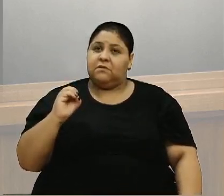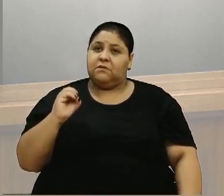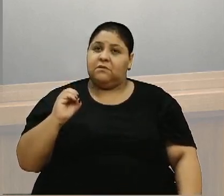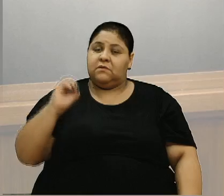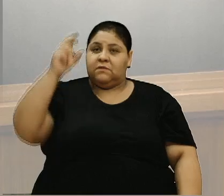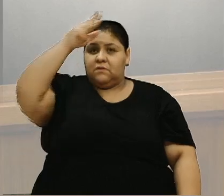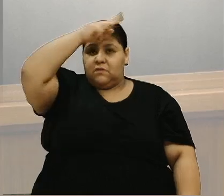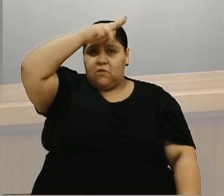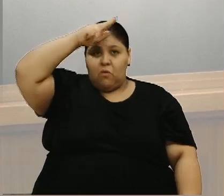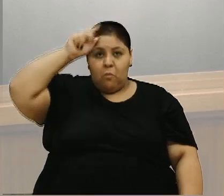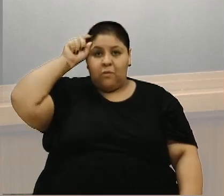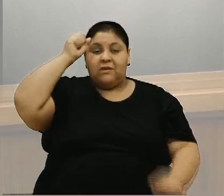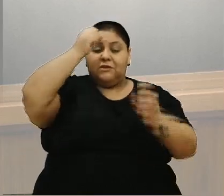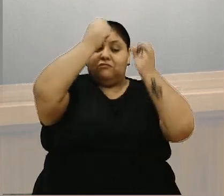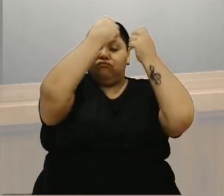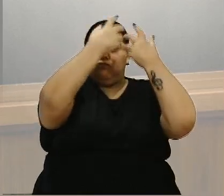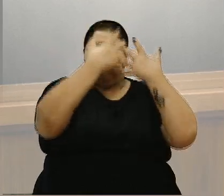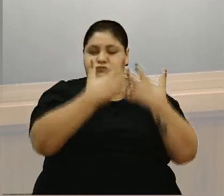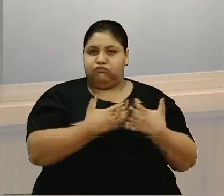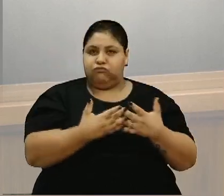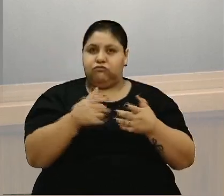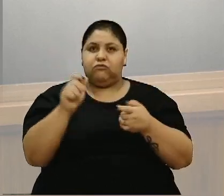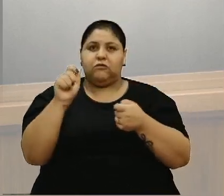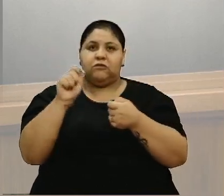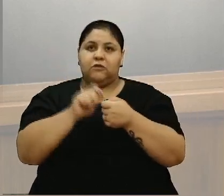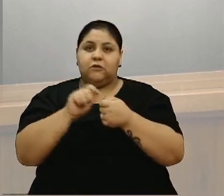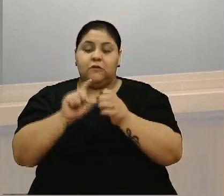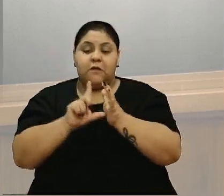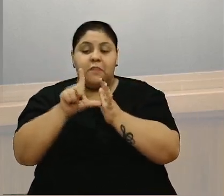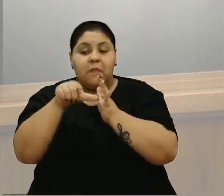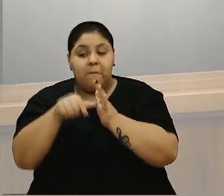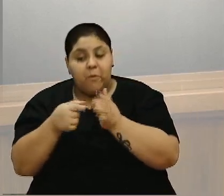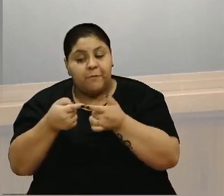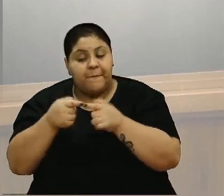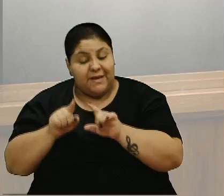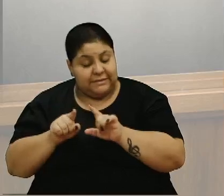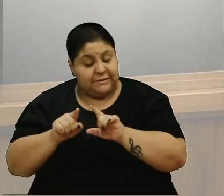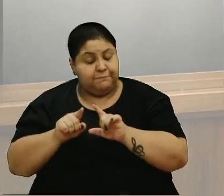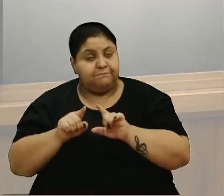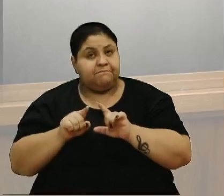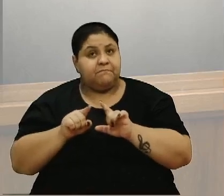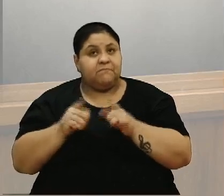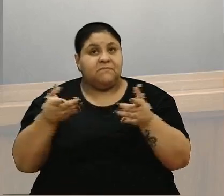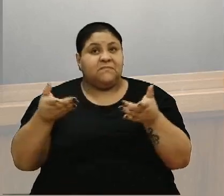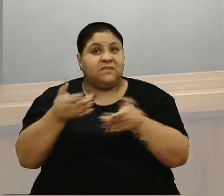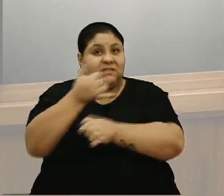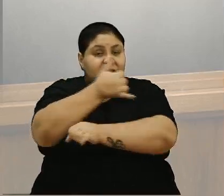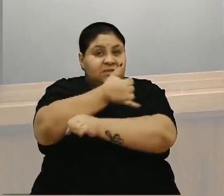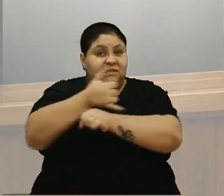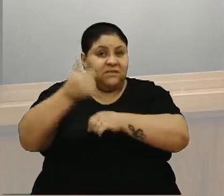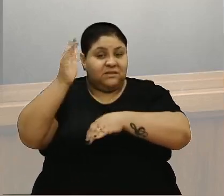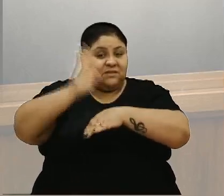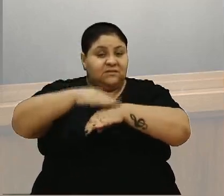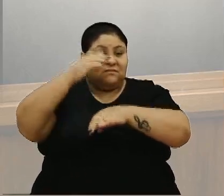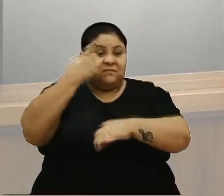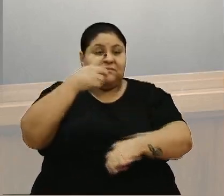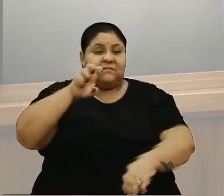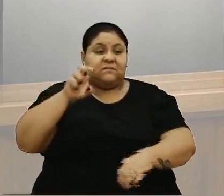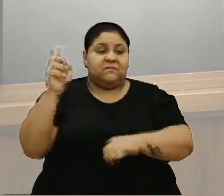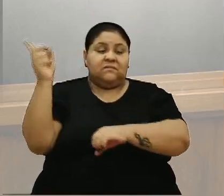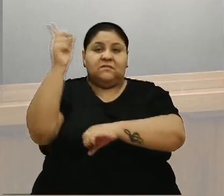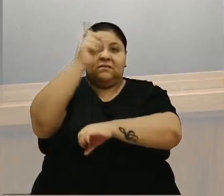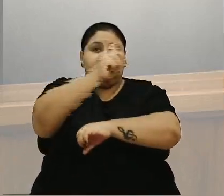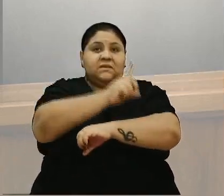município explicou que seria feito um pouco depois, mas mesmo assim, já passaram mais 15 dias e sequer